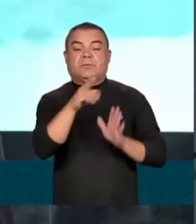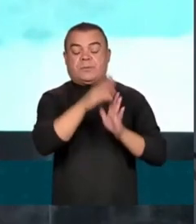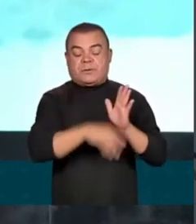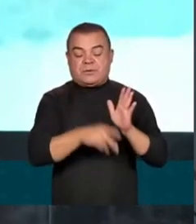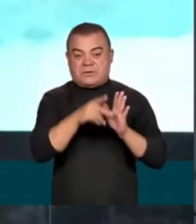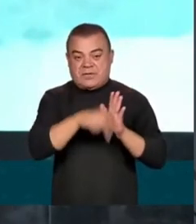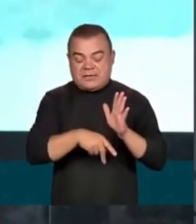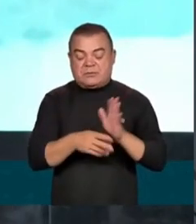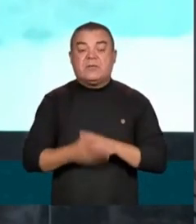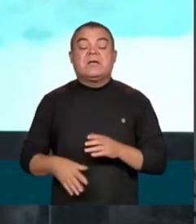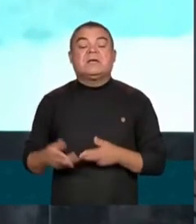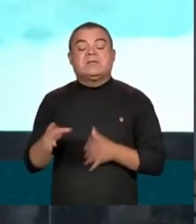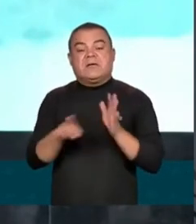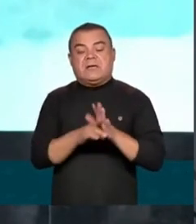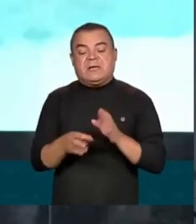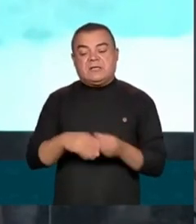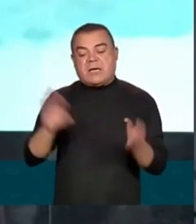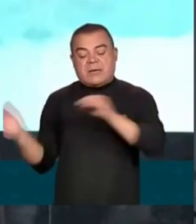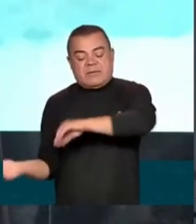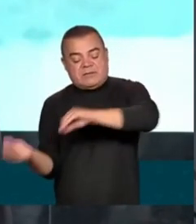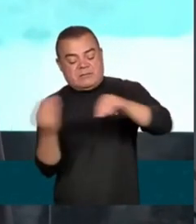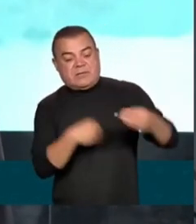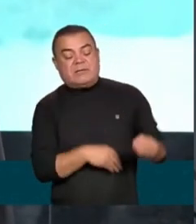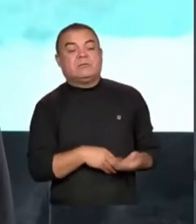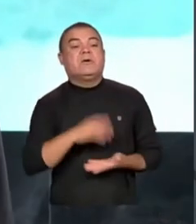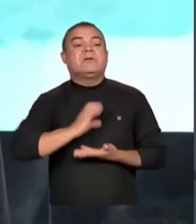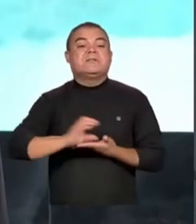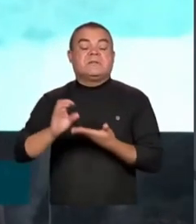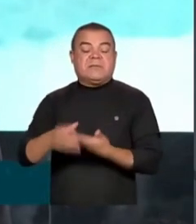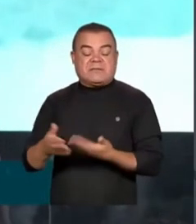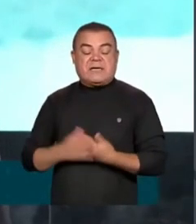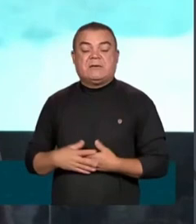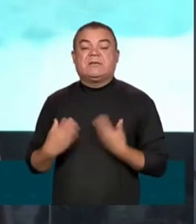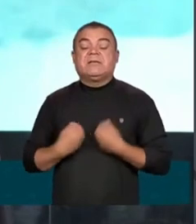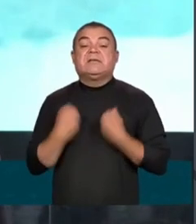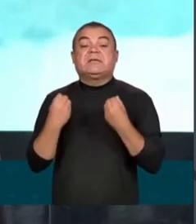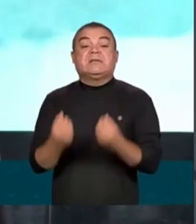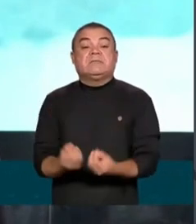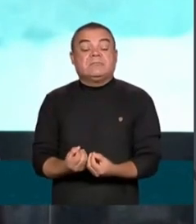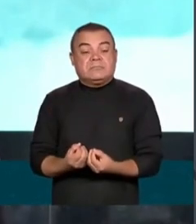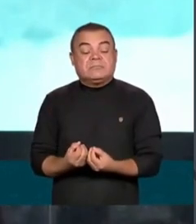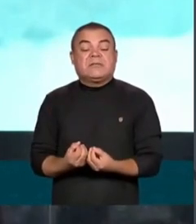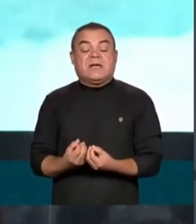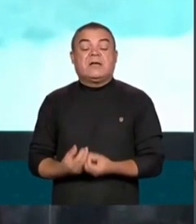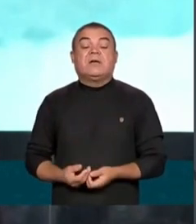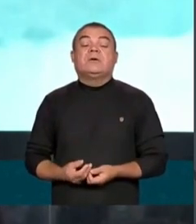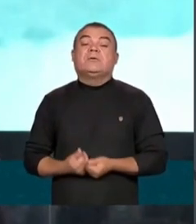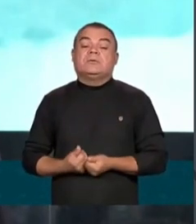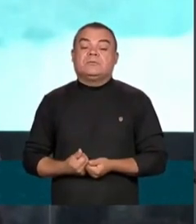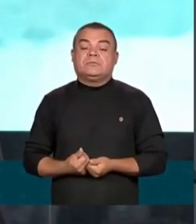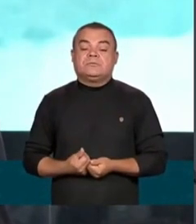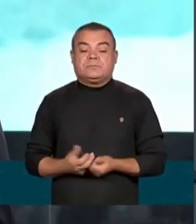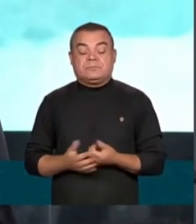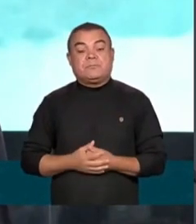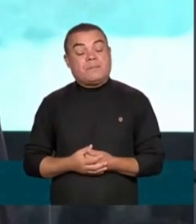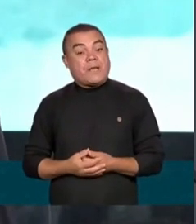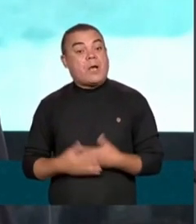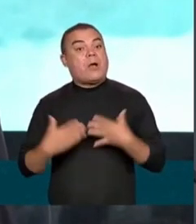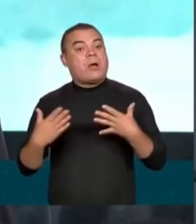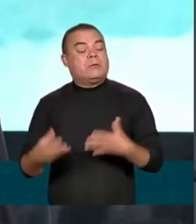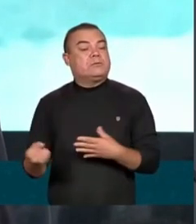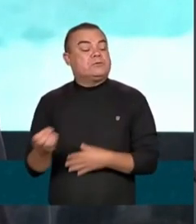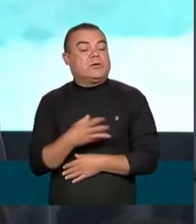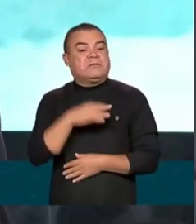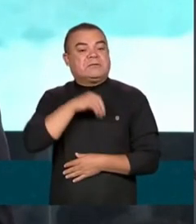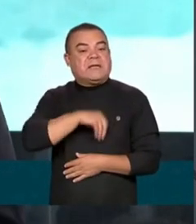de lei de remanejamento orçamentário que garante o reajuste dos Servidores com a conquista muito